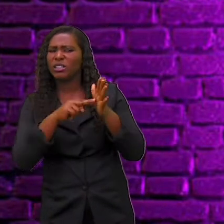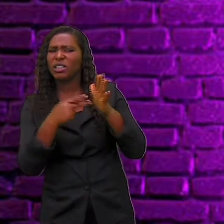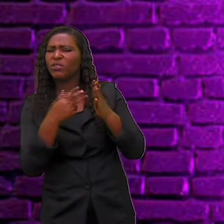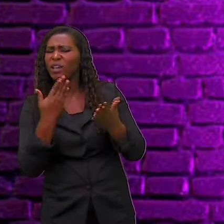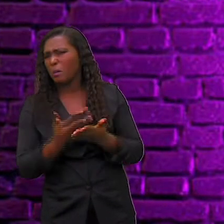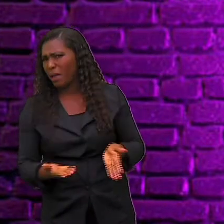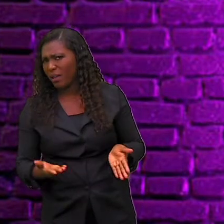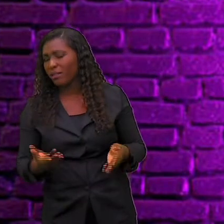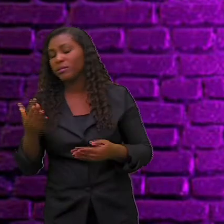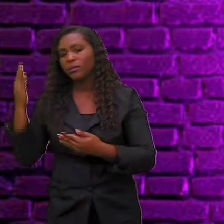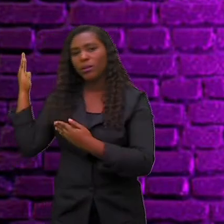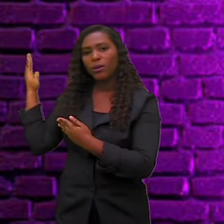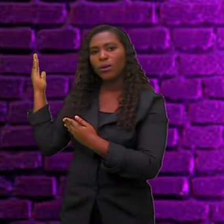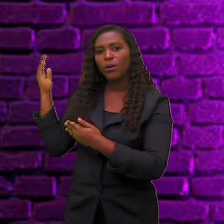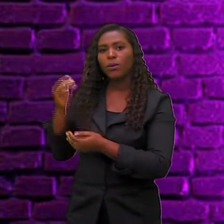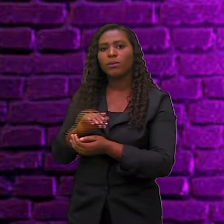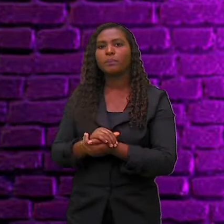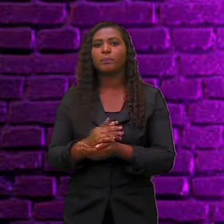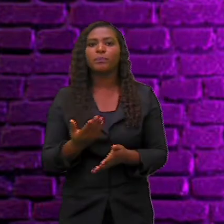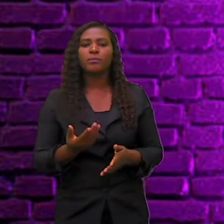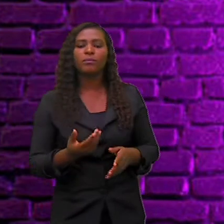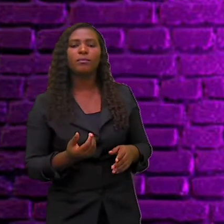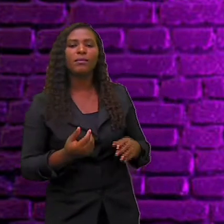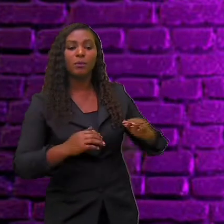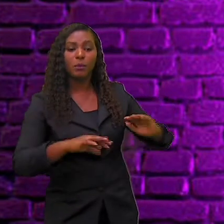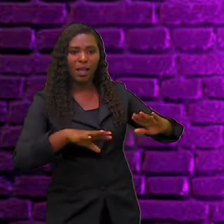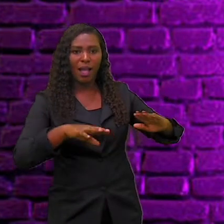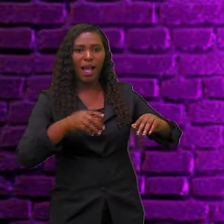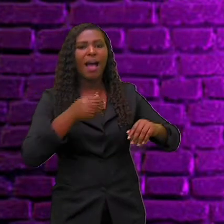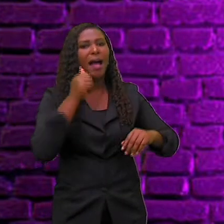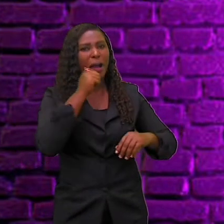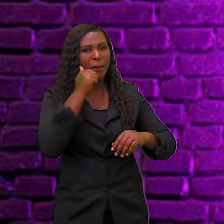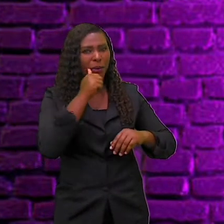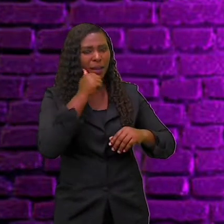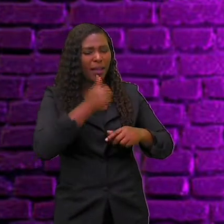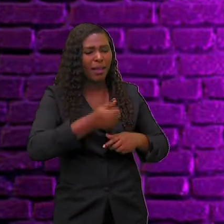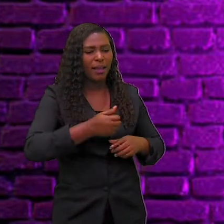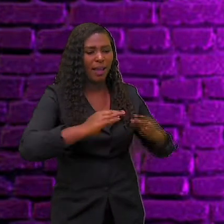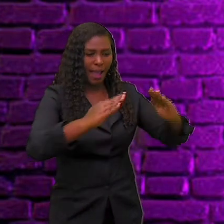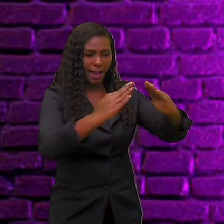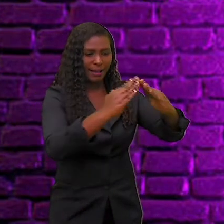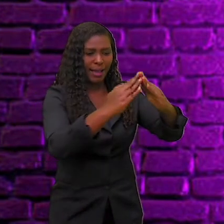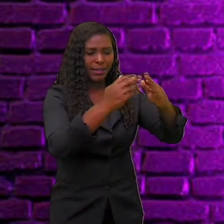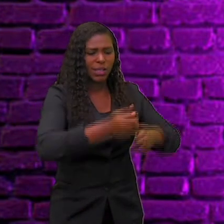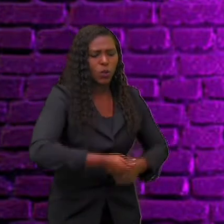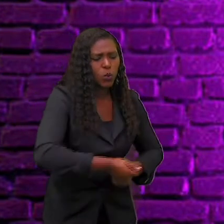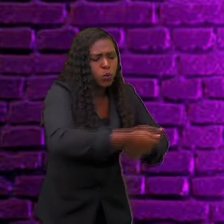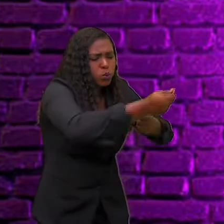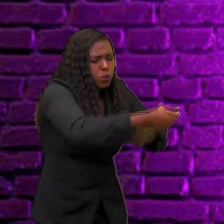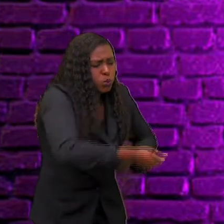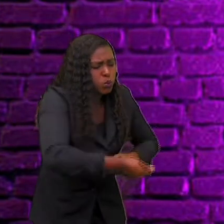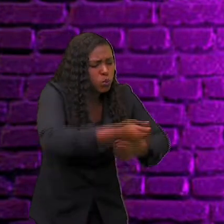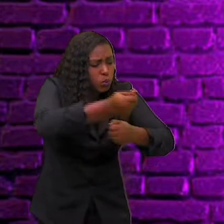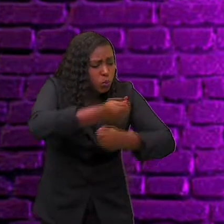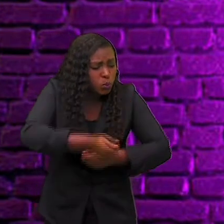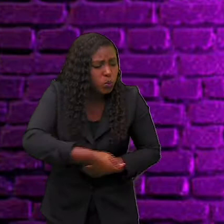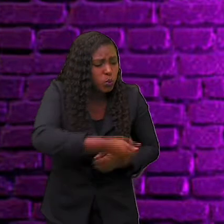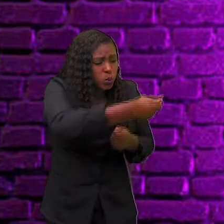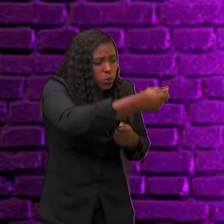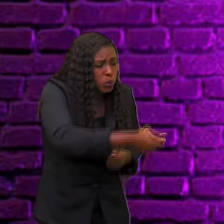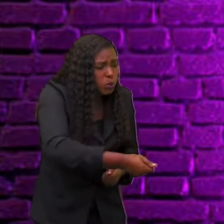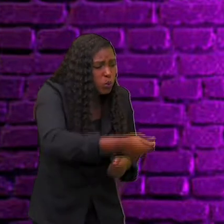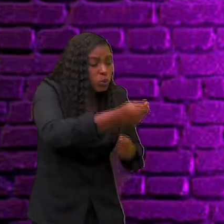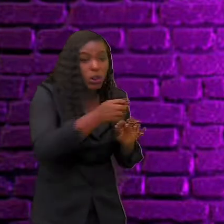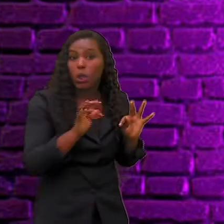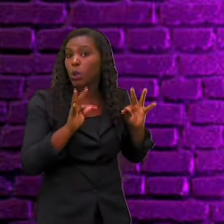exemplo. Aspiramos a casa toda. Nós temos o sujeito, que está aí na voz ativa, que é